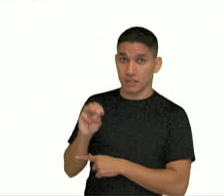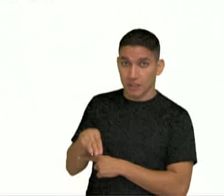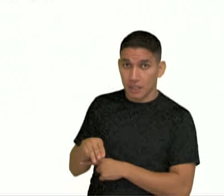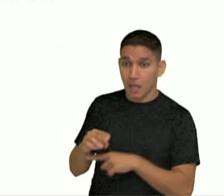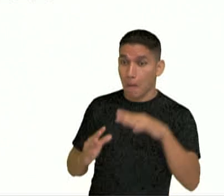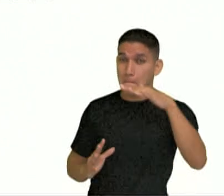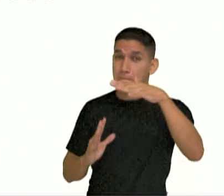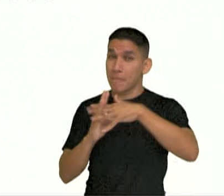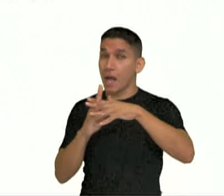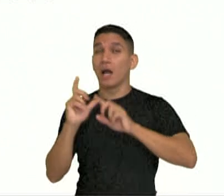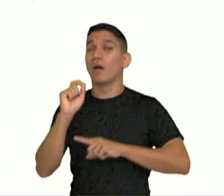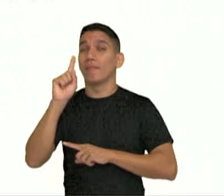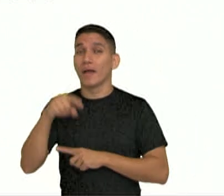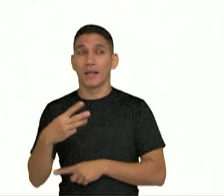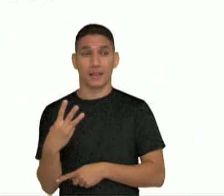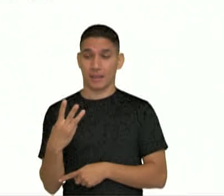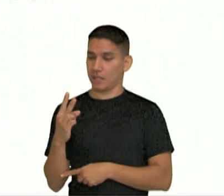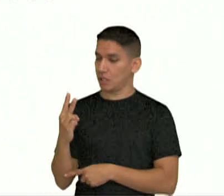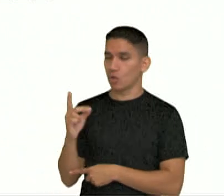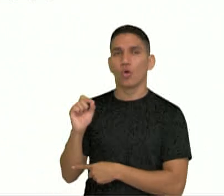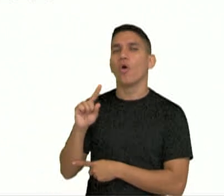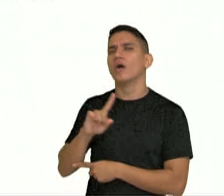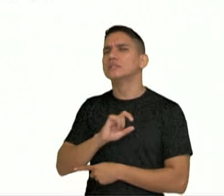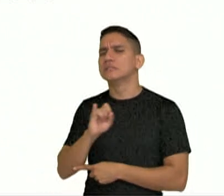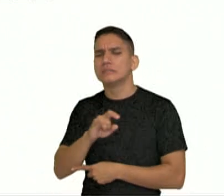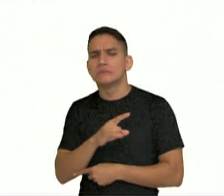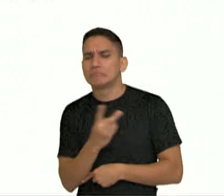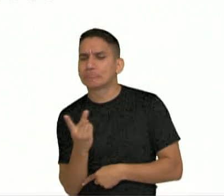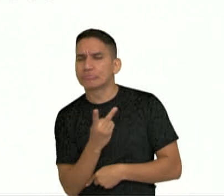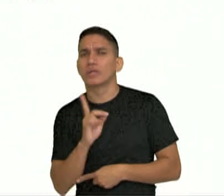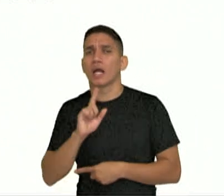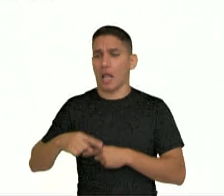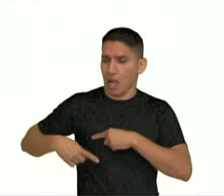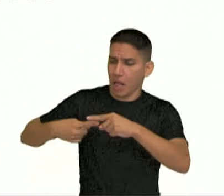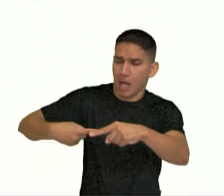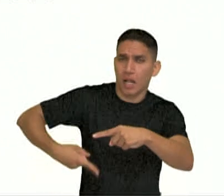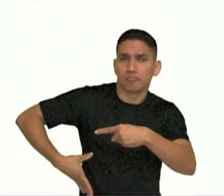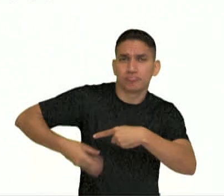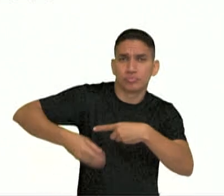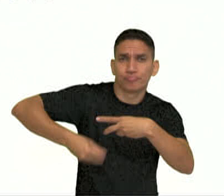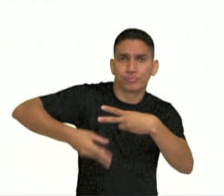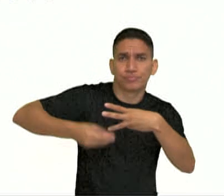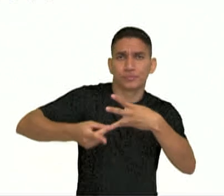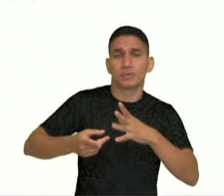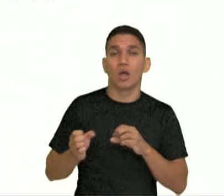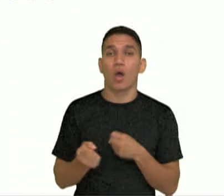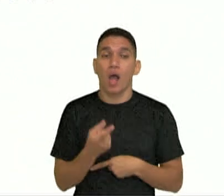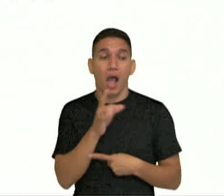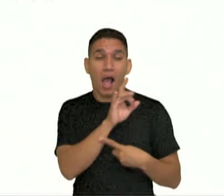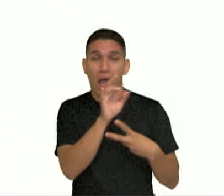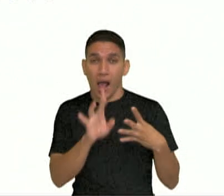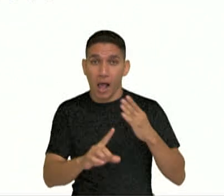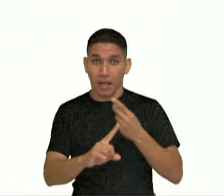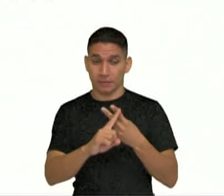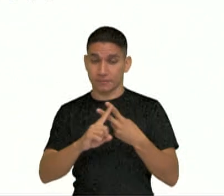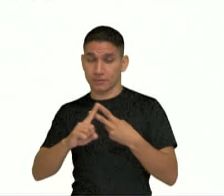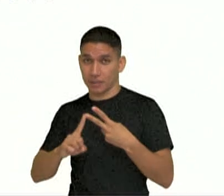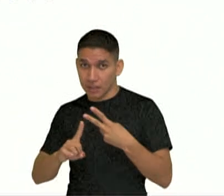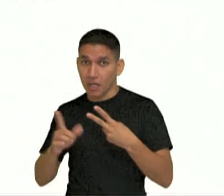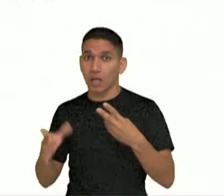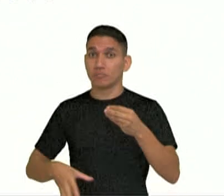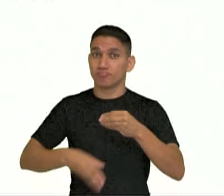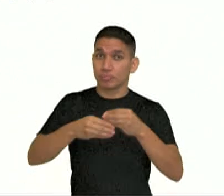é 32. Sabendo que se trata de um caso de herança quantitativa e que cada alelo efetivo contribui com